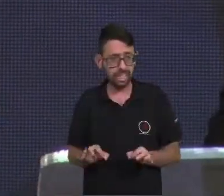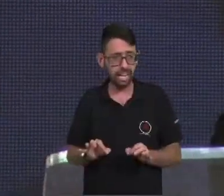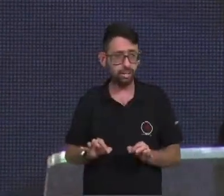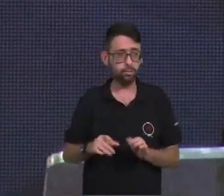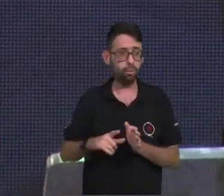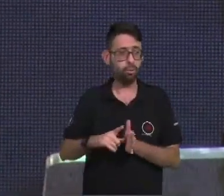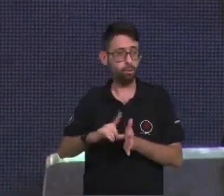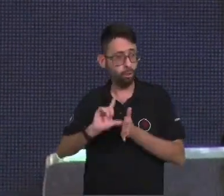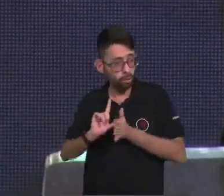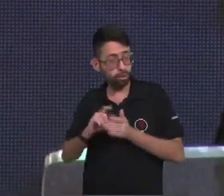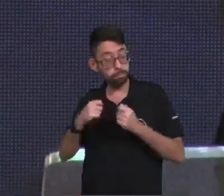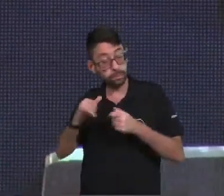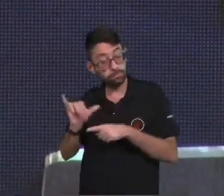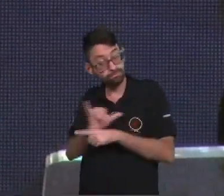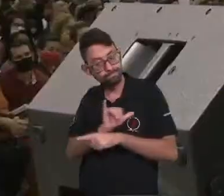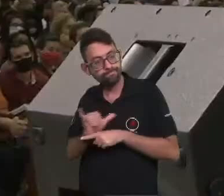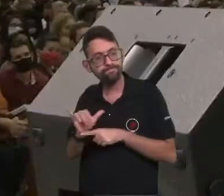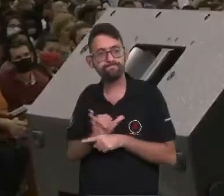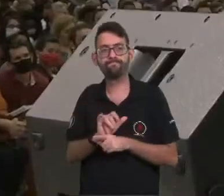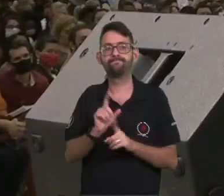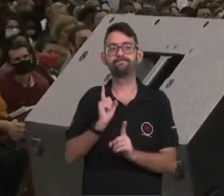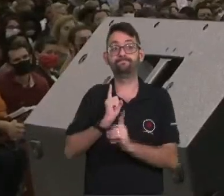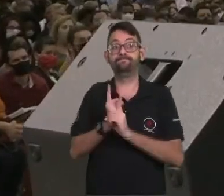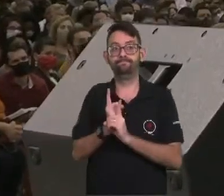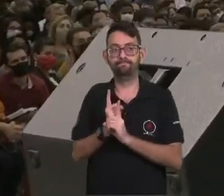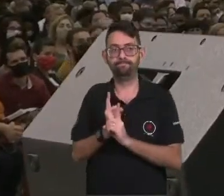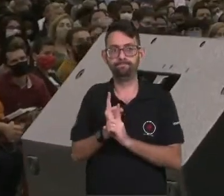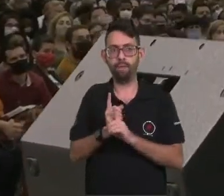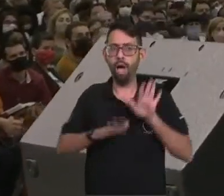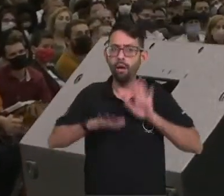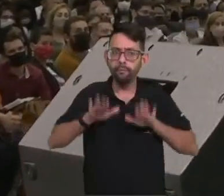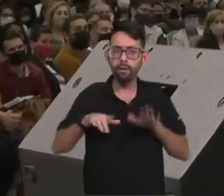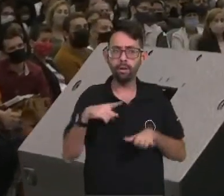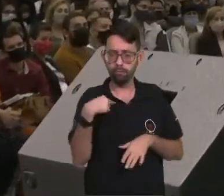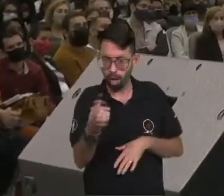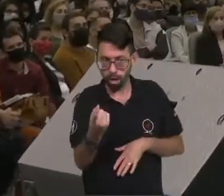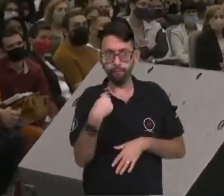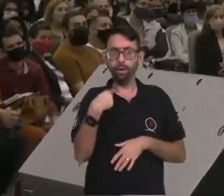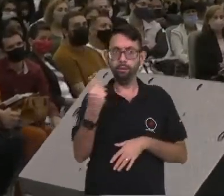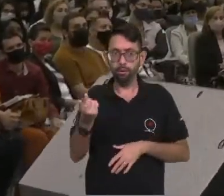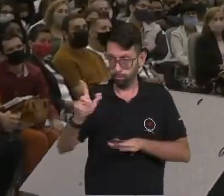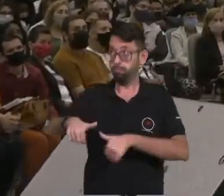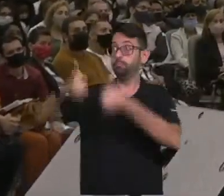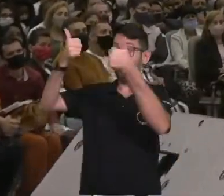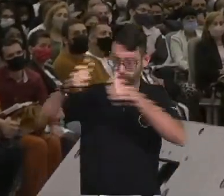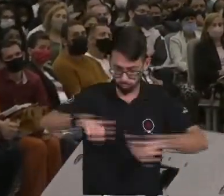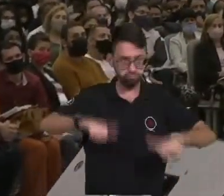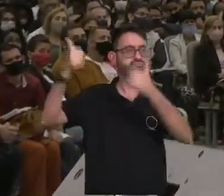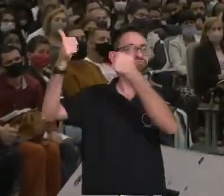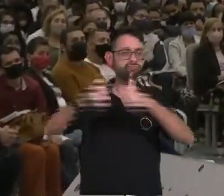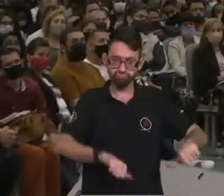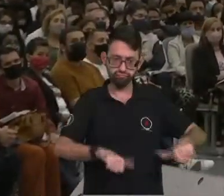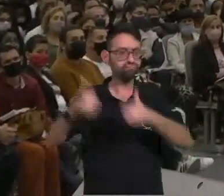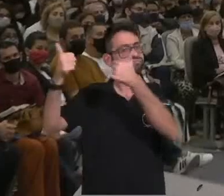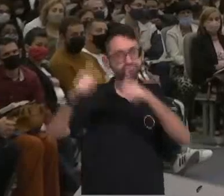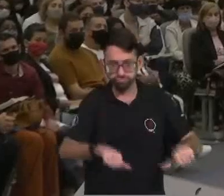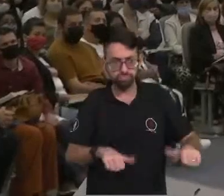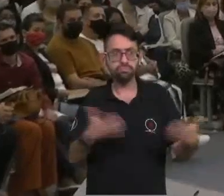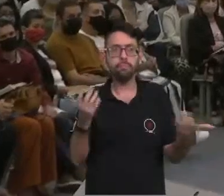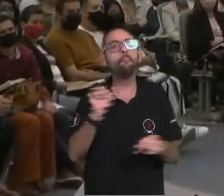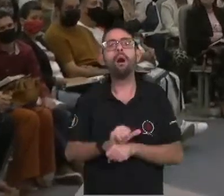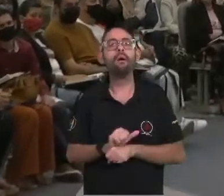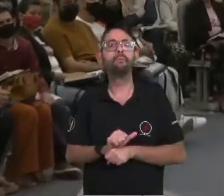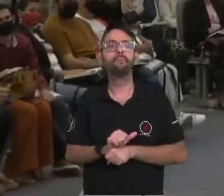definitiva, está na hora de parar esse ciclo vicioso de vai e vem, de melhora e de piora, e para com isso, gasta um pouco de